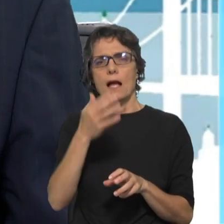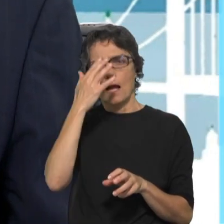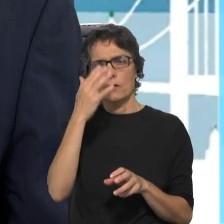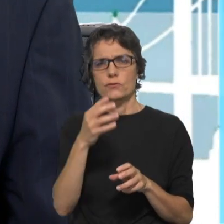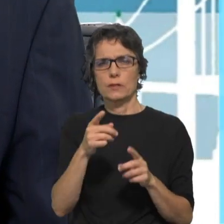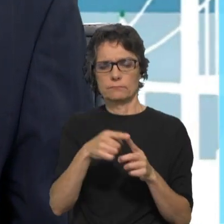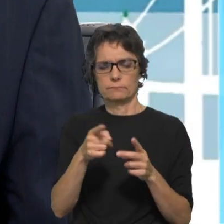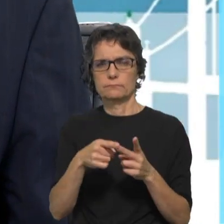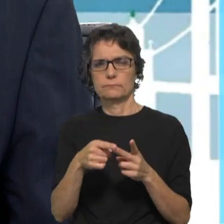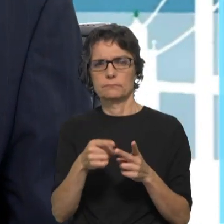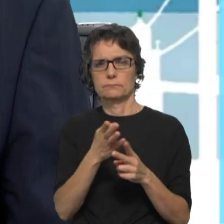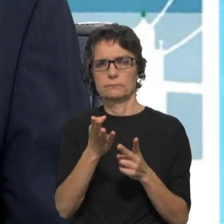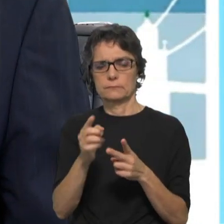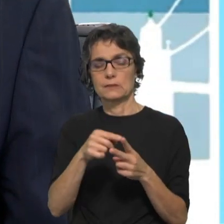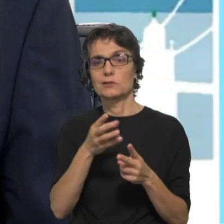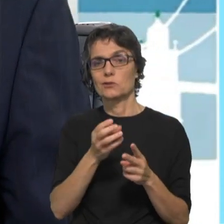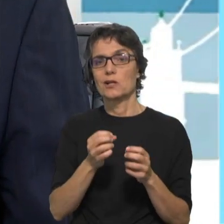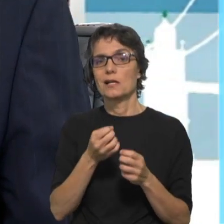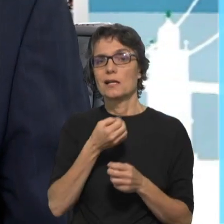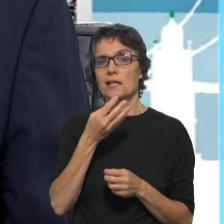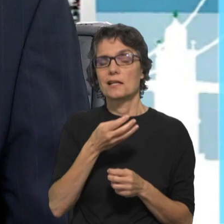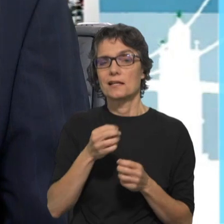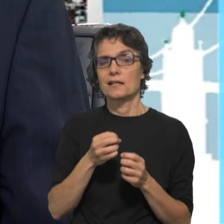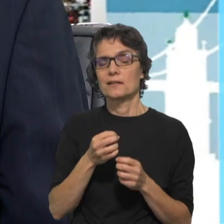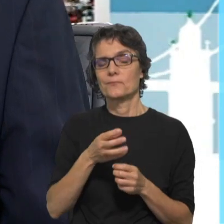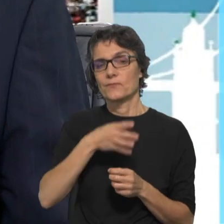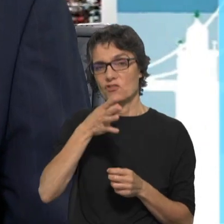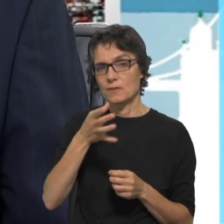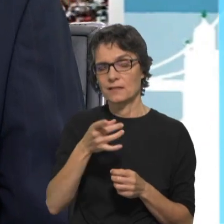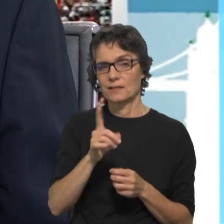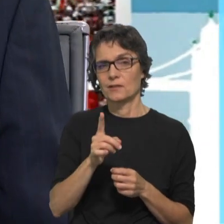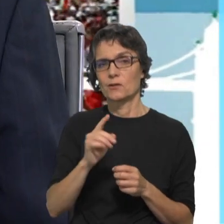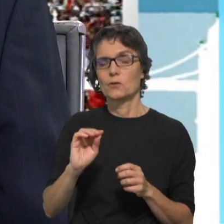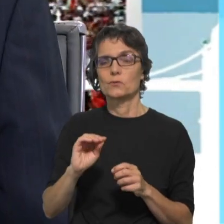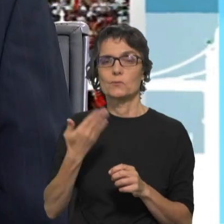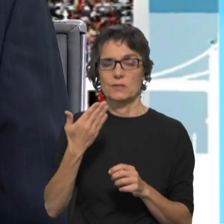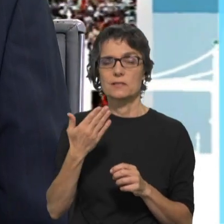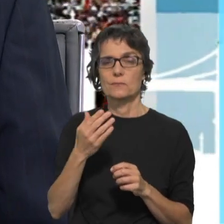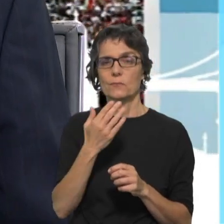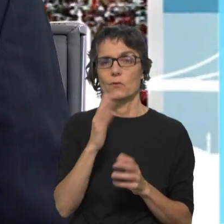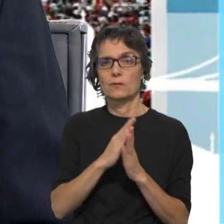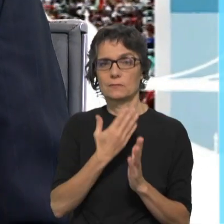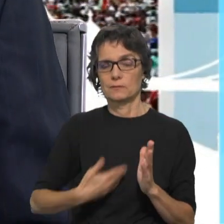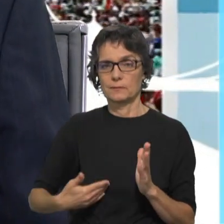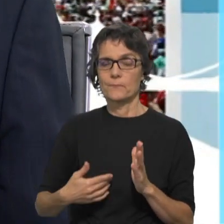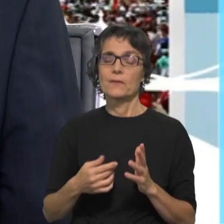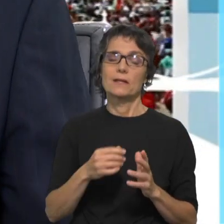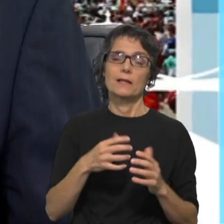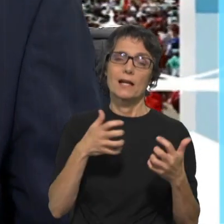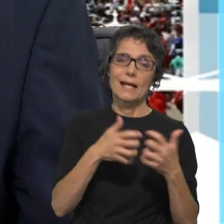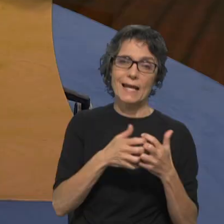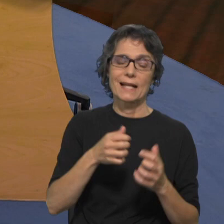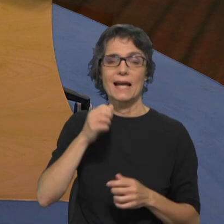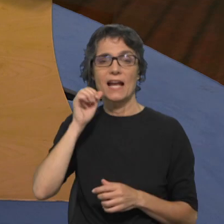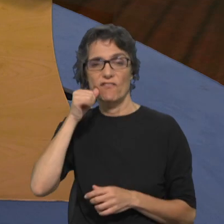explicam, e por essa ligação precisamente às comunidades britânicas, que explicam o início do protestantismo, que é war and wine. E